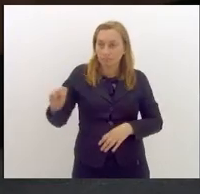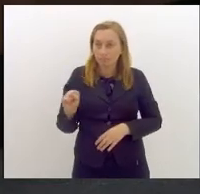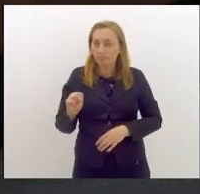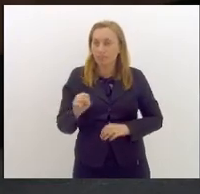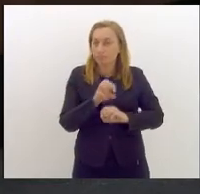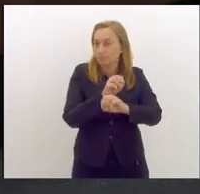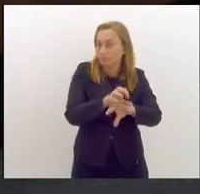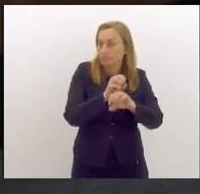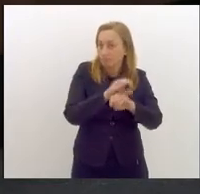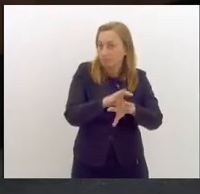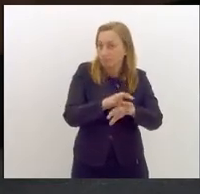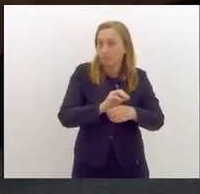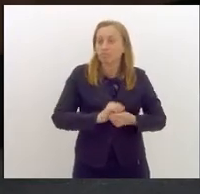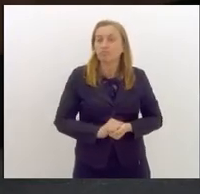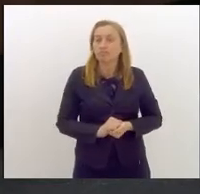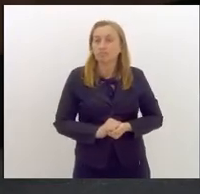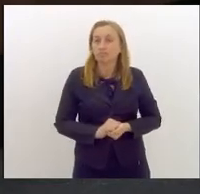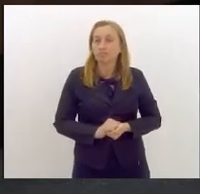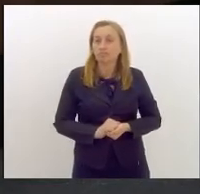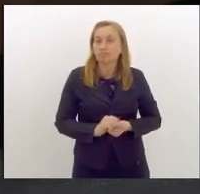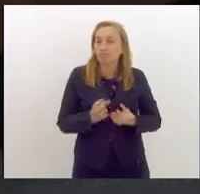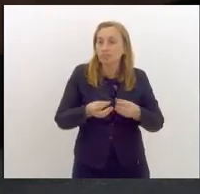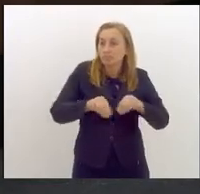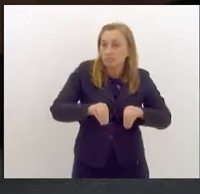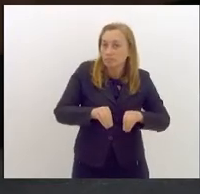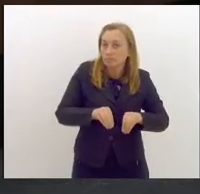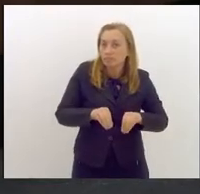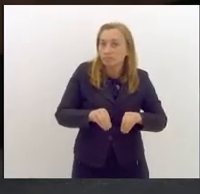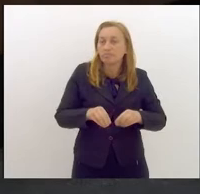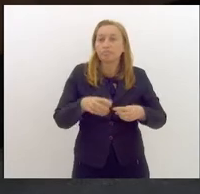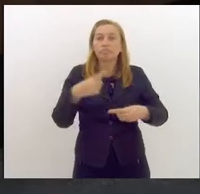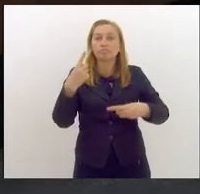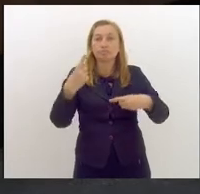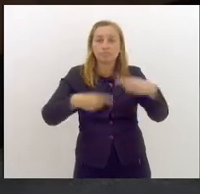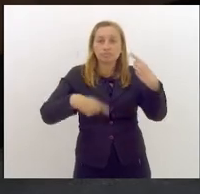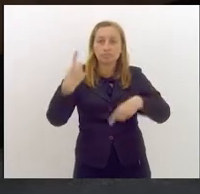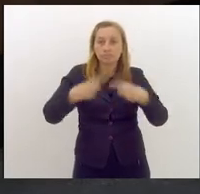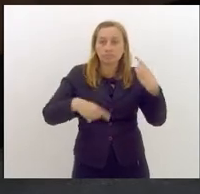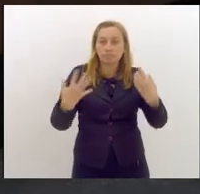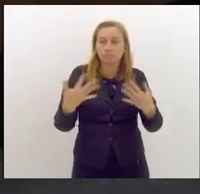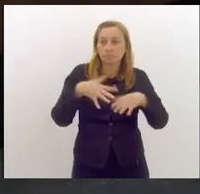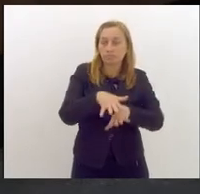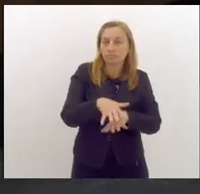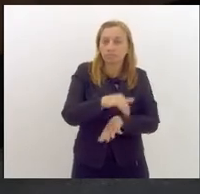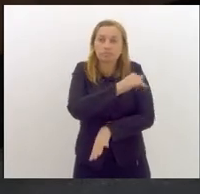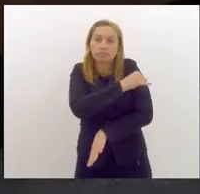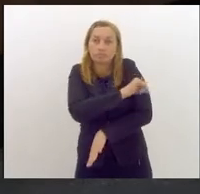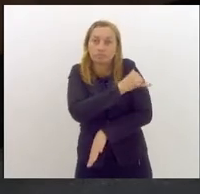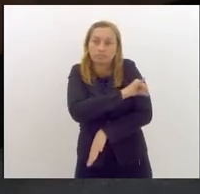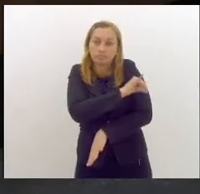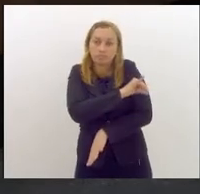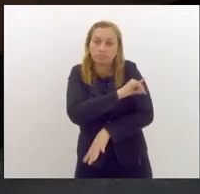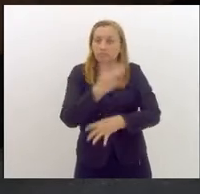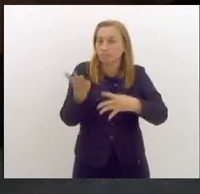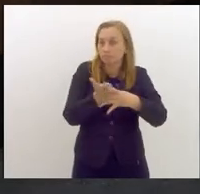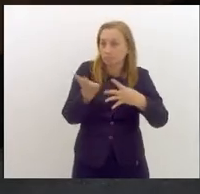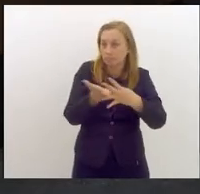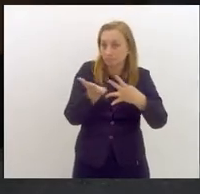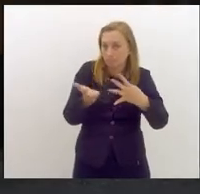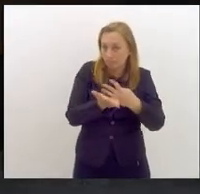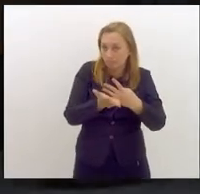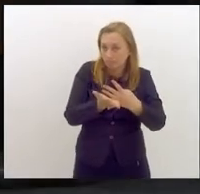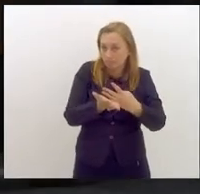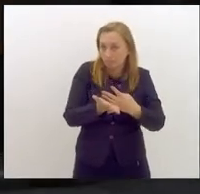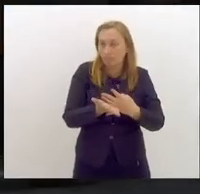acabou sendo atropelada por esse debate da inclusão do Rio né na parcela da Pata Pati da qual tinha